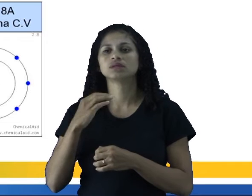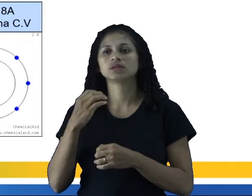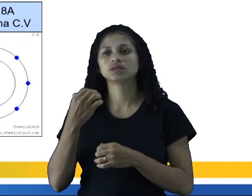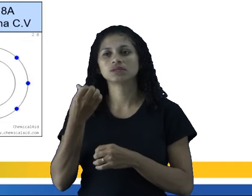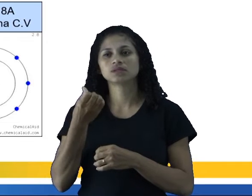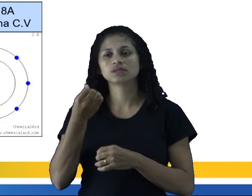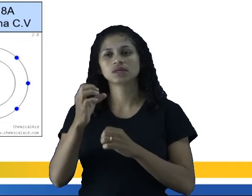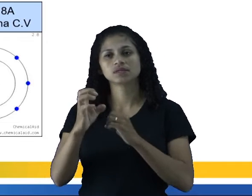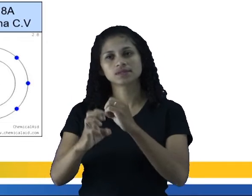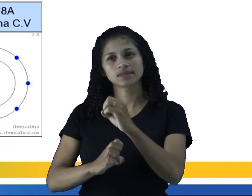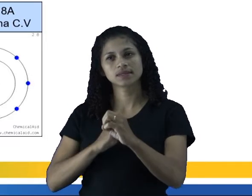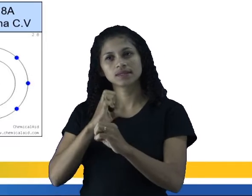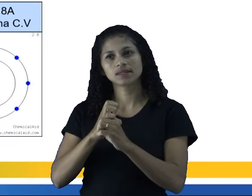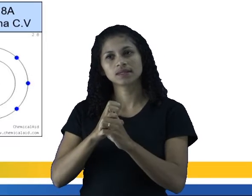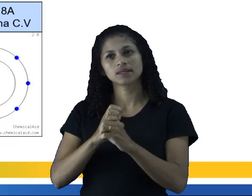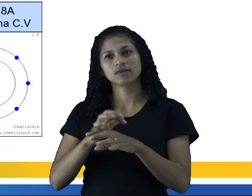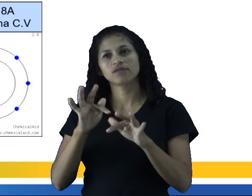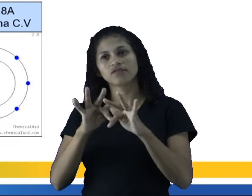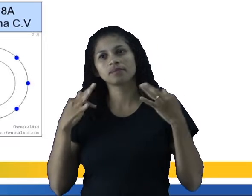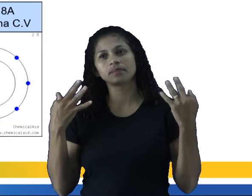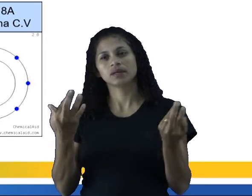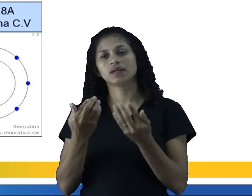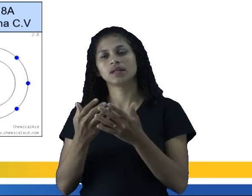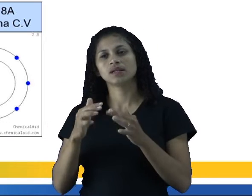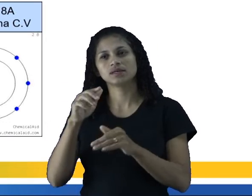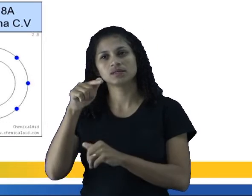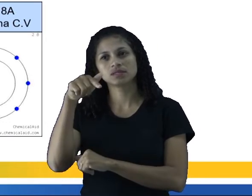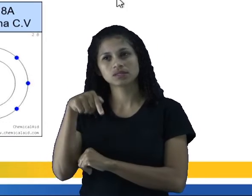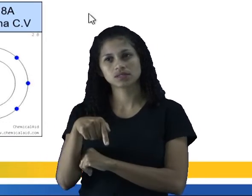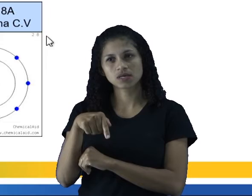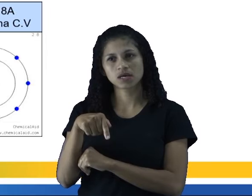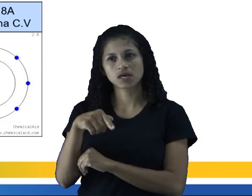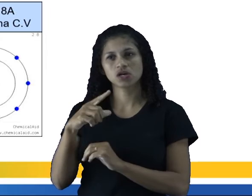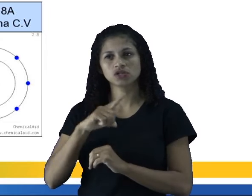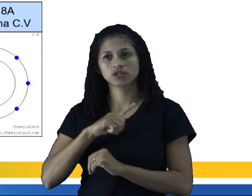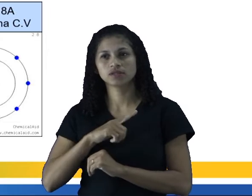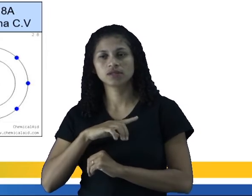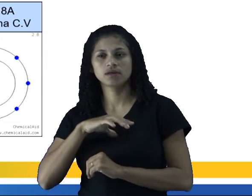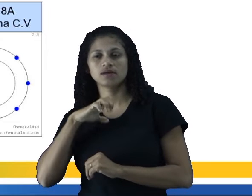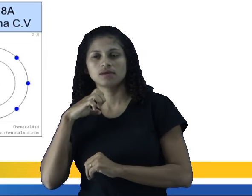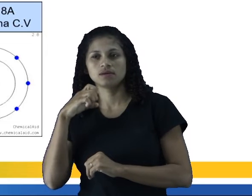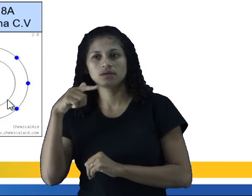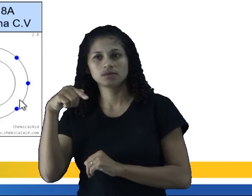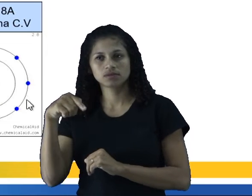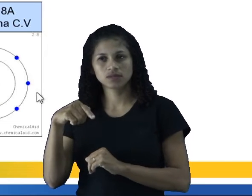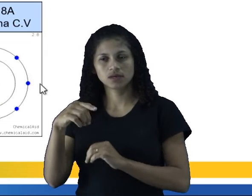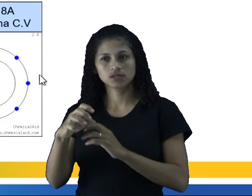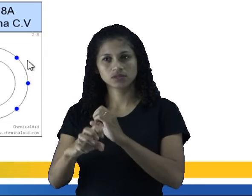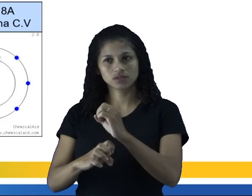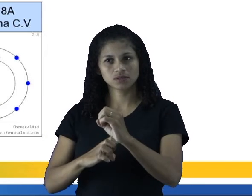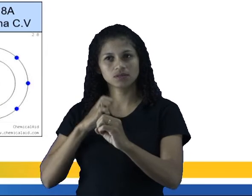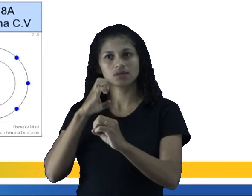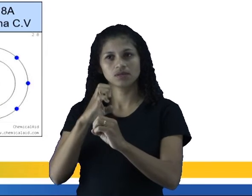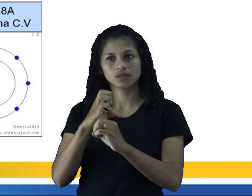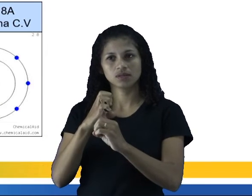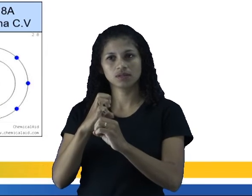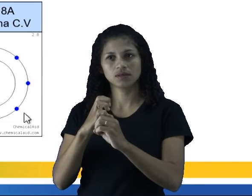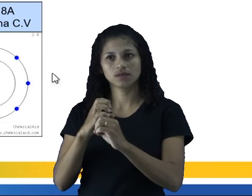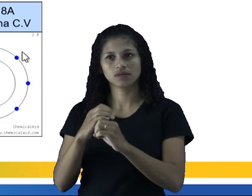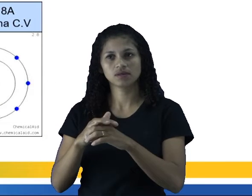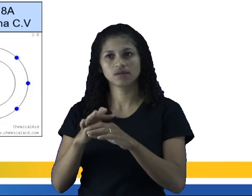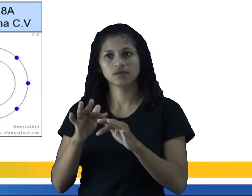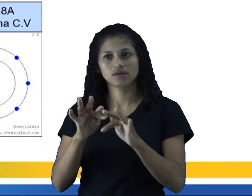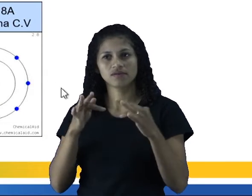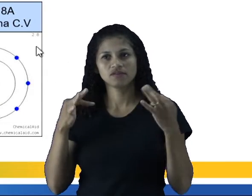os halogênios da família 7 vão ter 7 elétrons e a família dos gases nobres vão ter